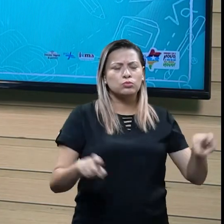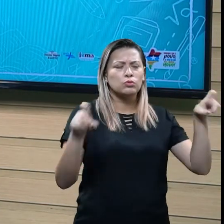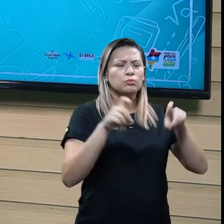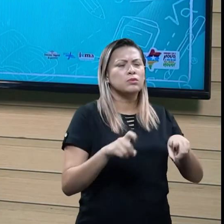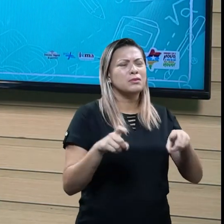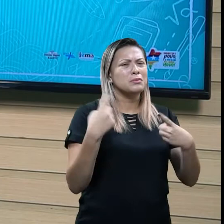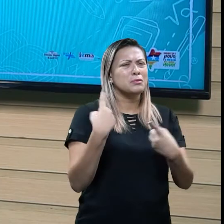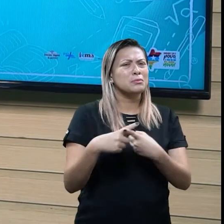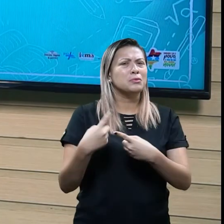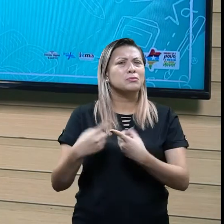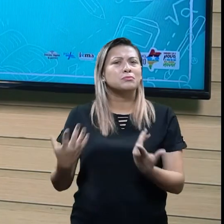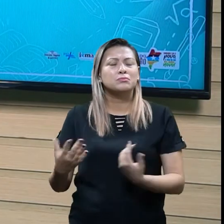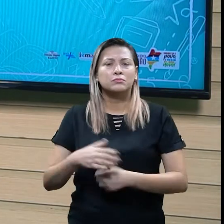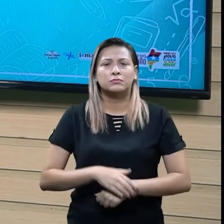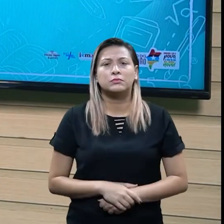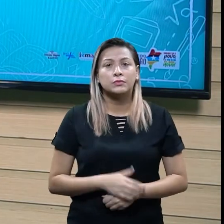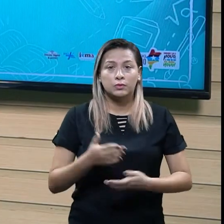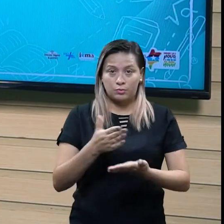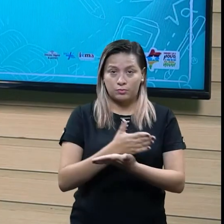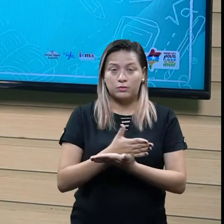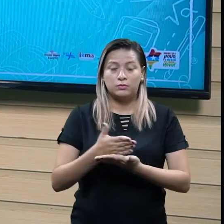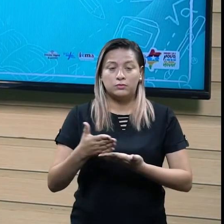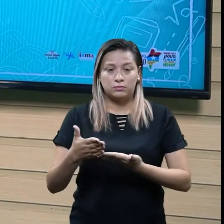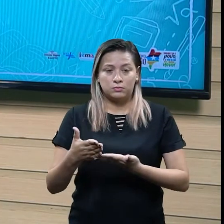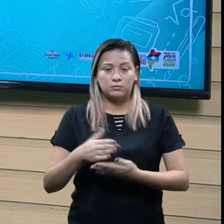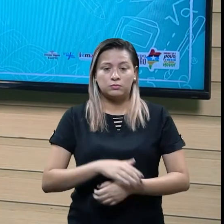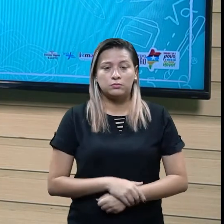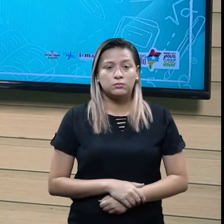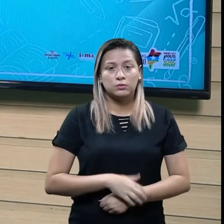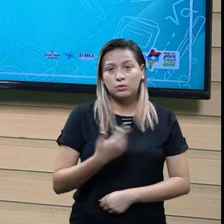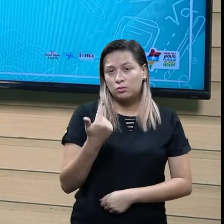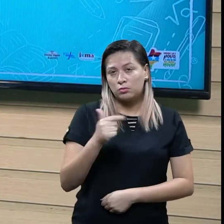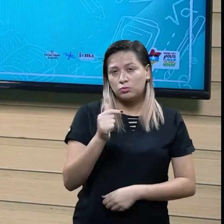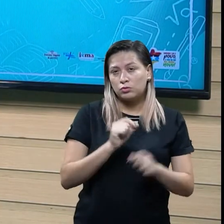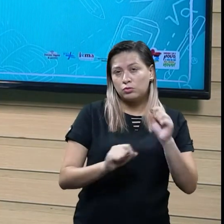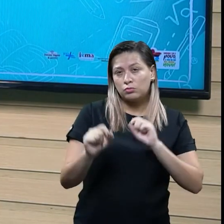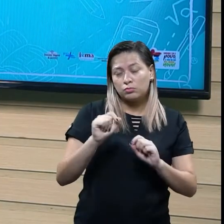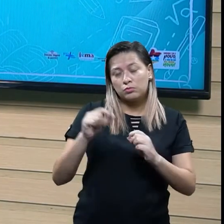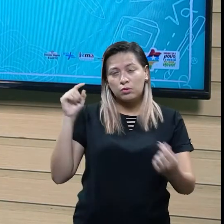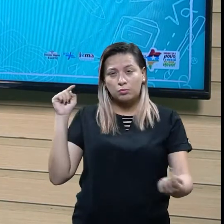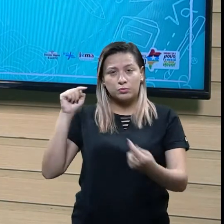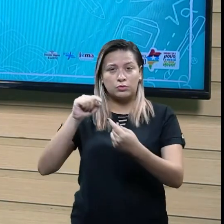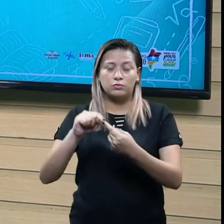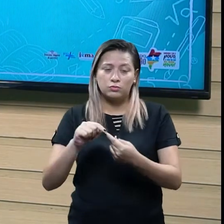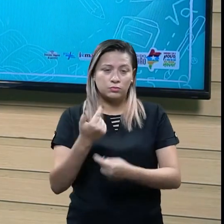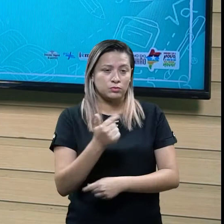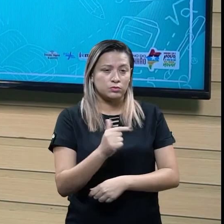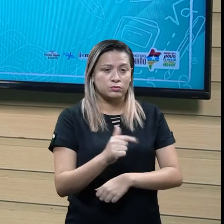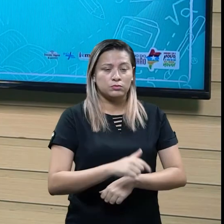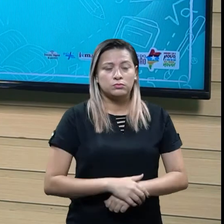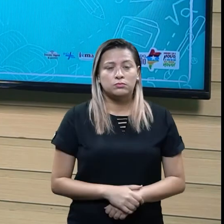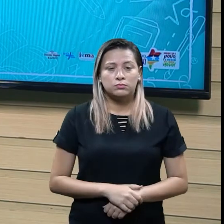0? Porque eles inicialmente não tinham intuito, ou o seu objetivo não era